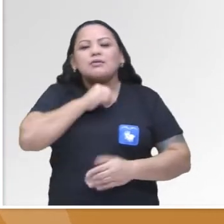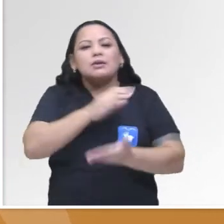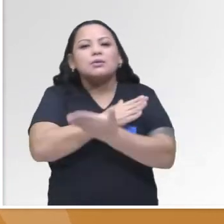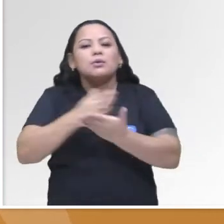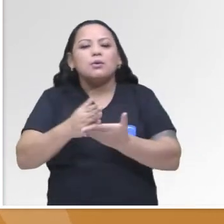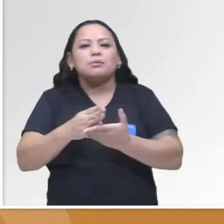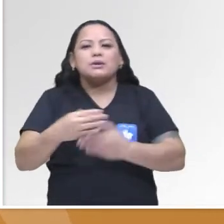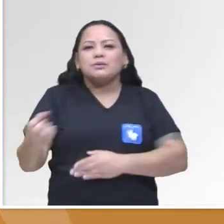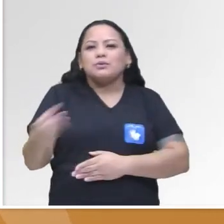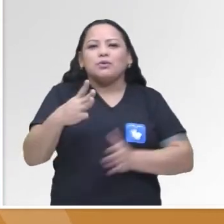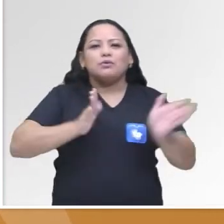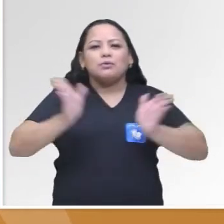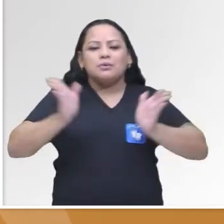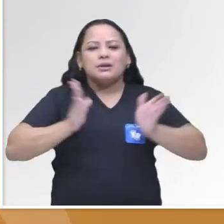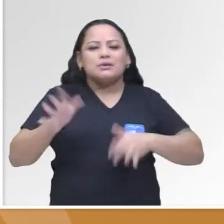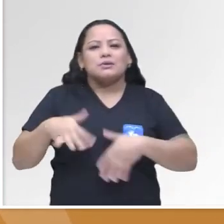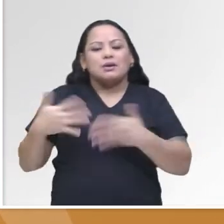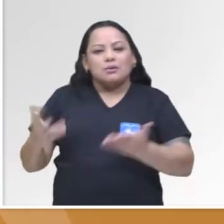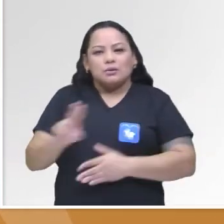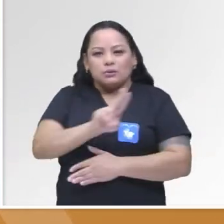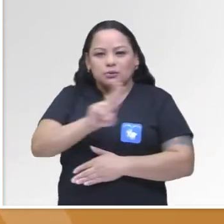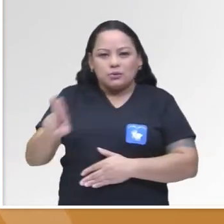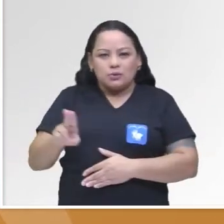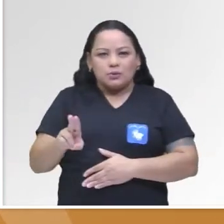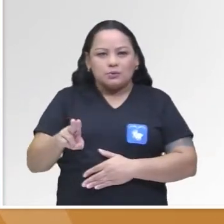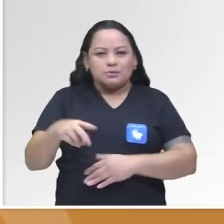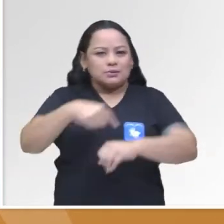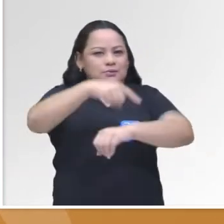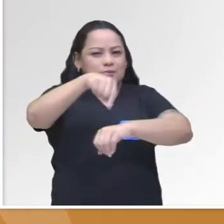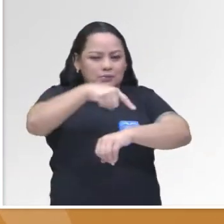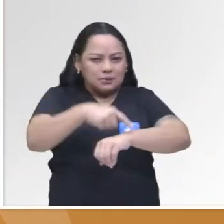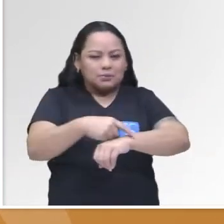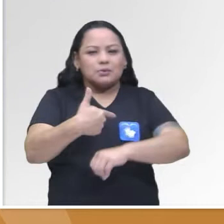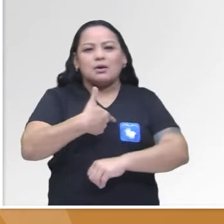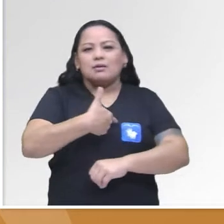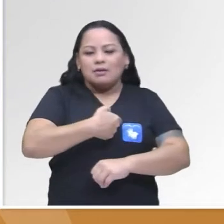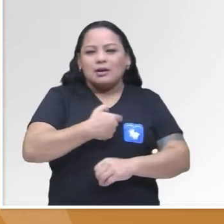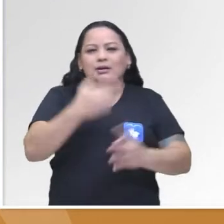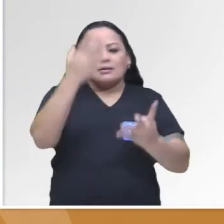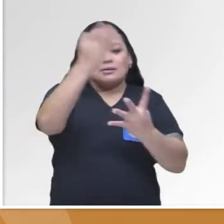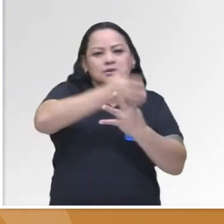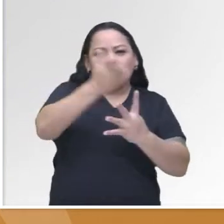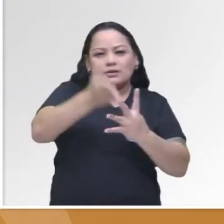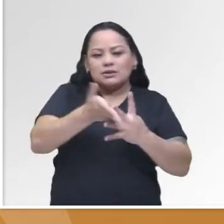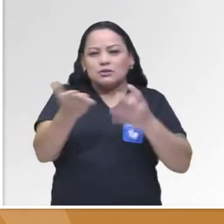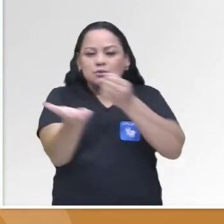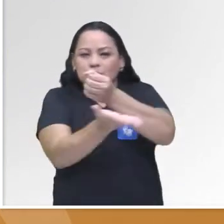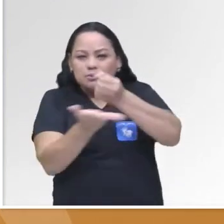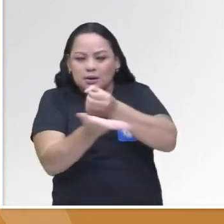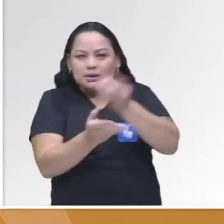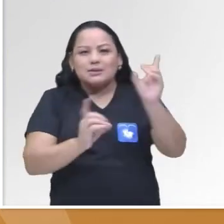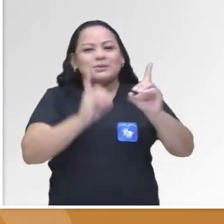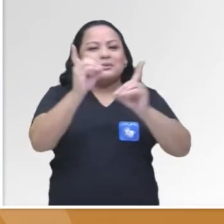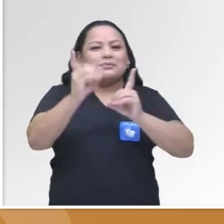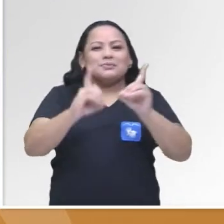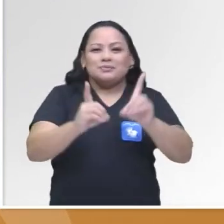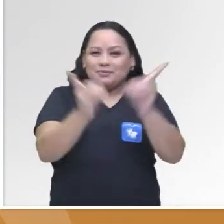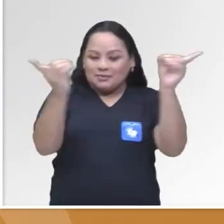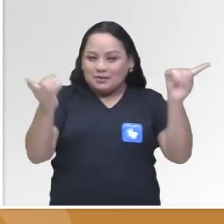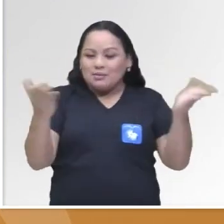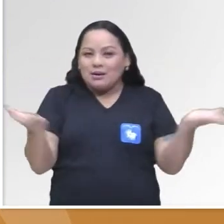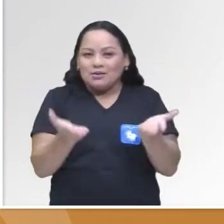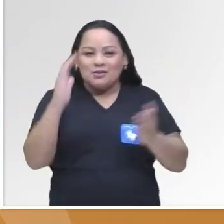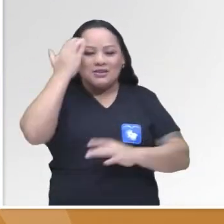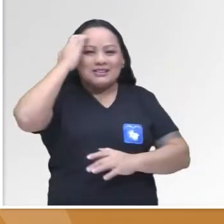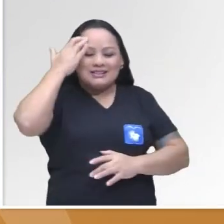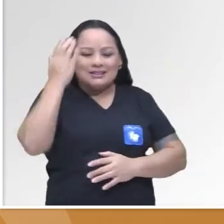nova fase, no caso, a chamada Era Vargas, que vai ser dividida basicamente aí, didaticamente para a gente entender.